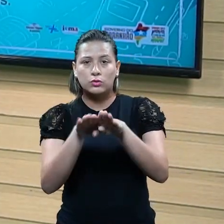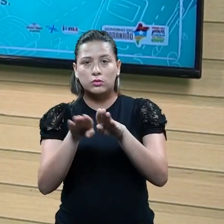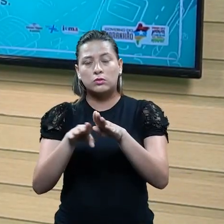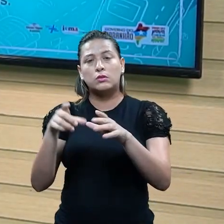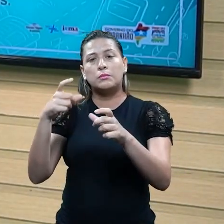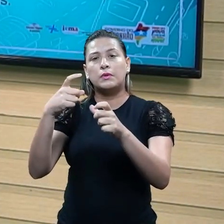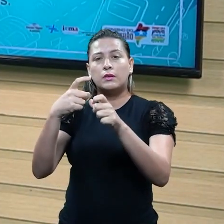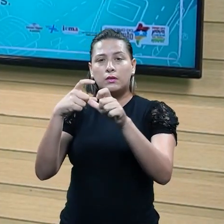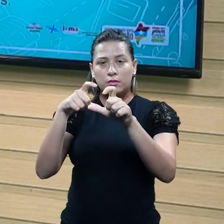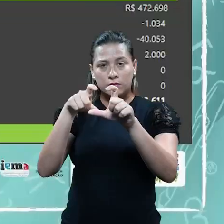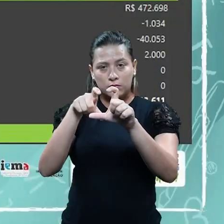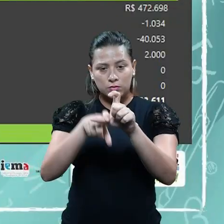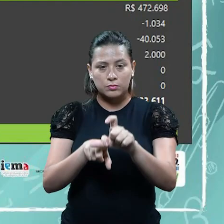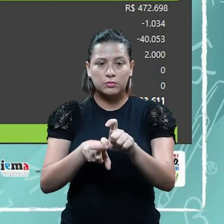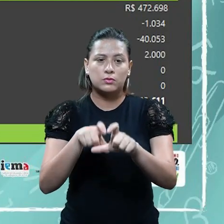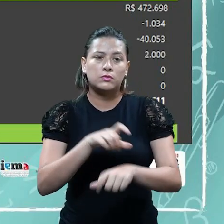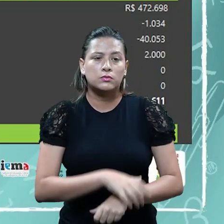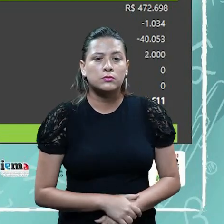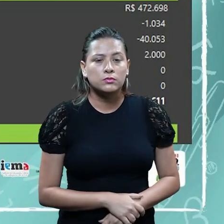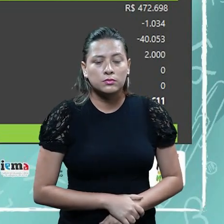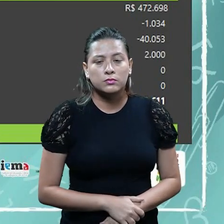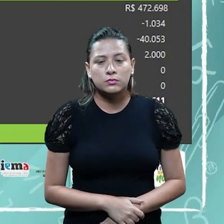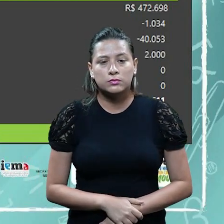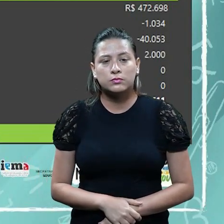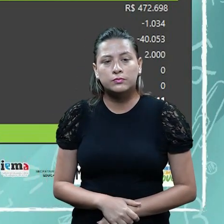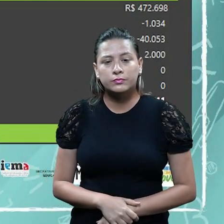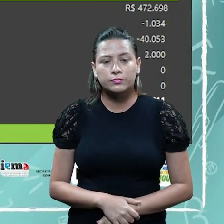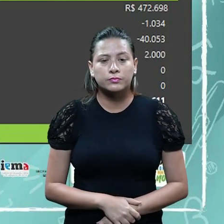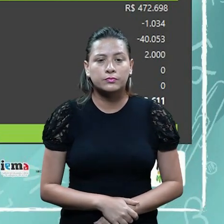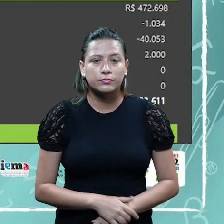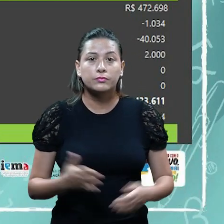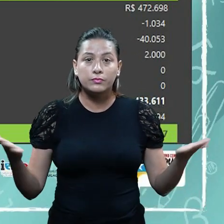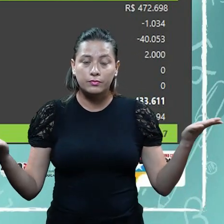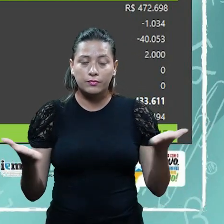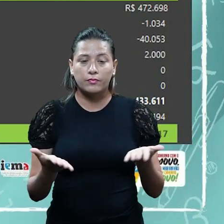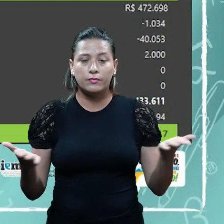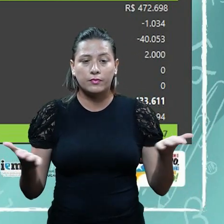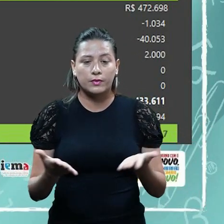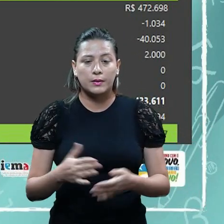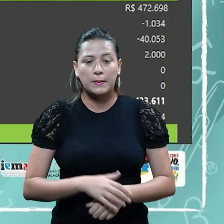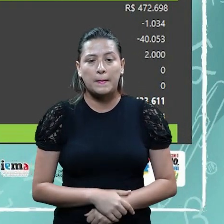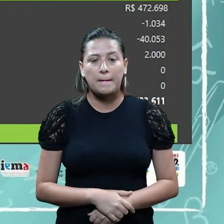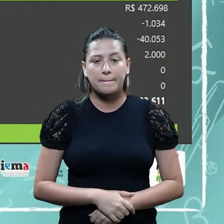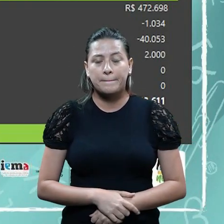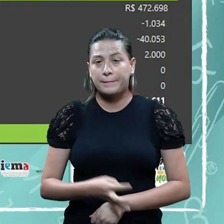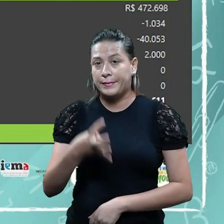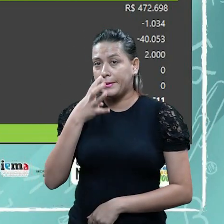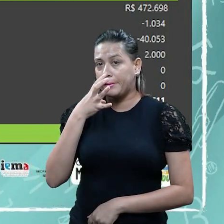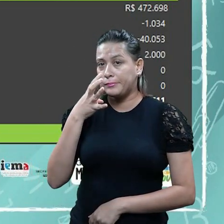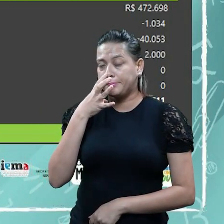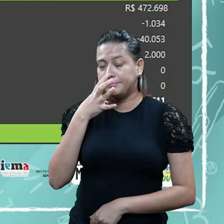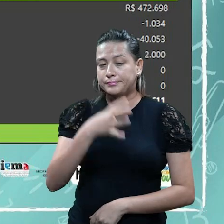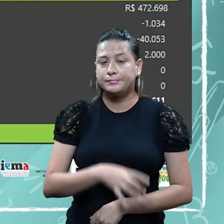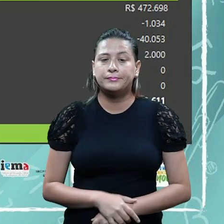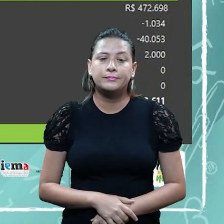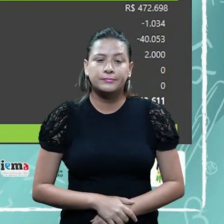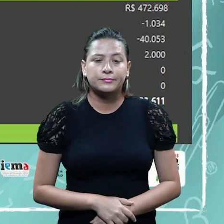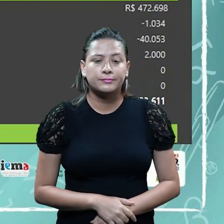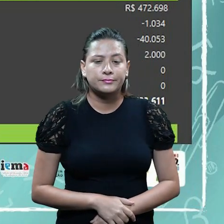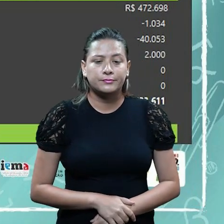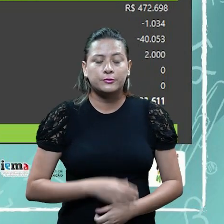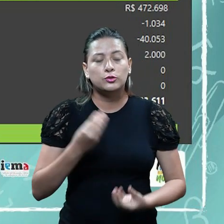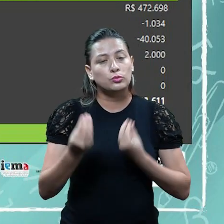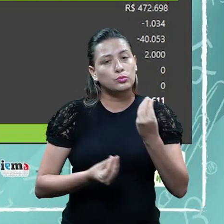do dispêndio, beleza? Agora vamos observar